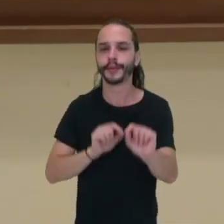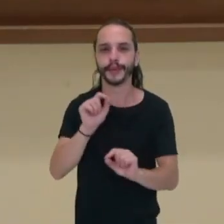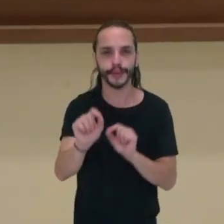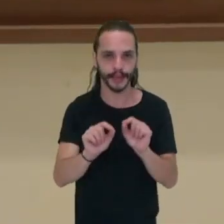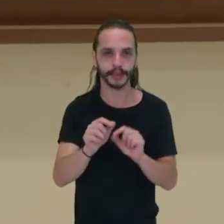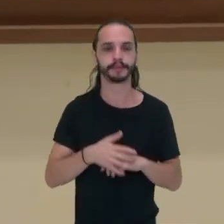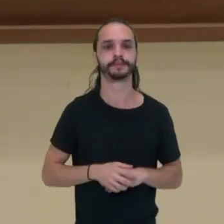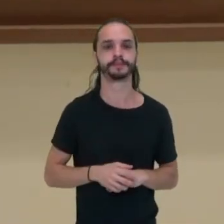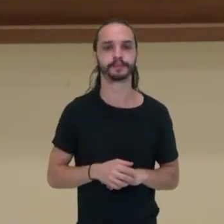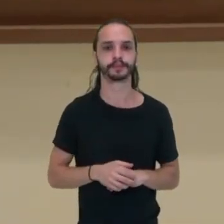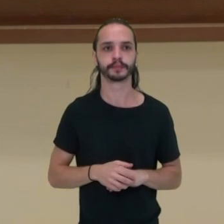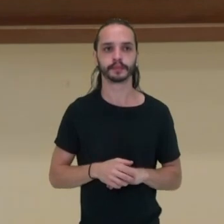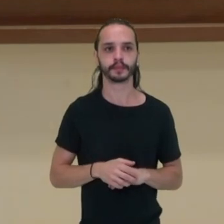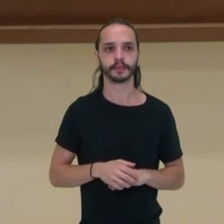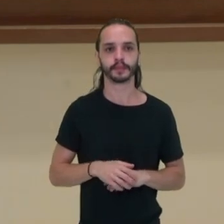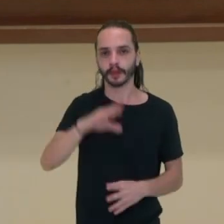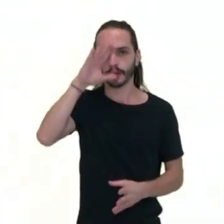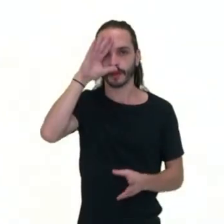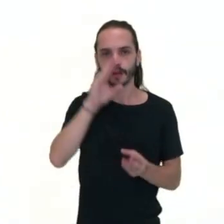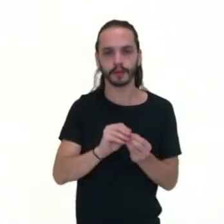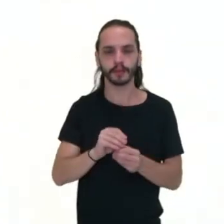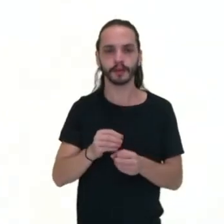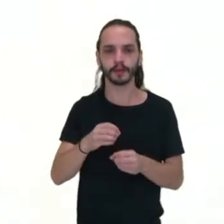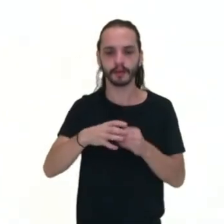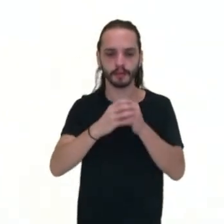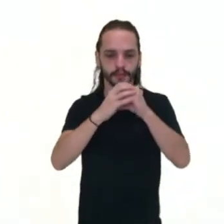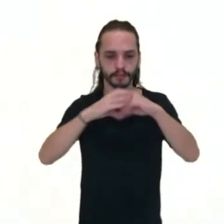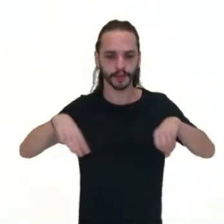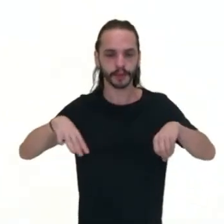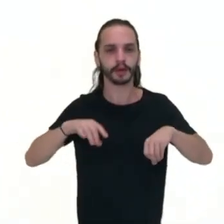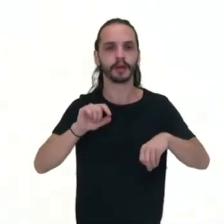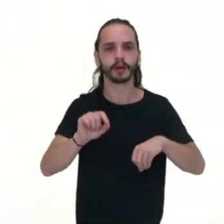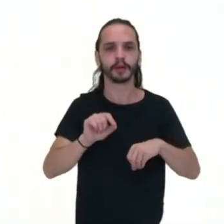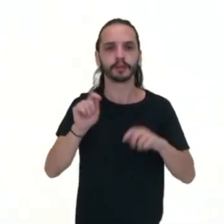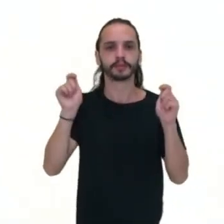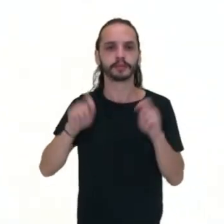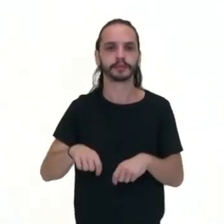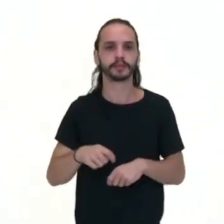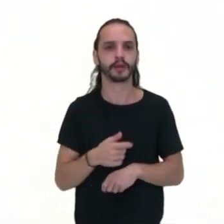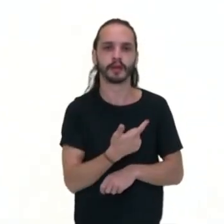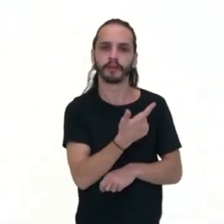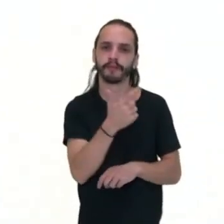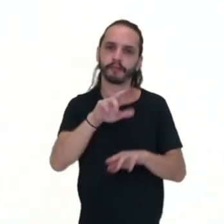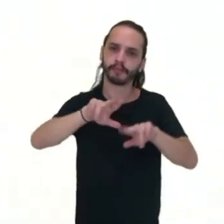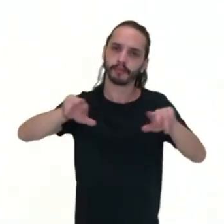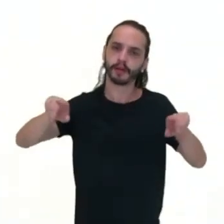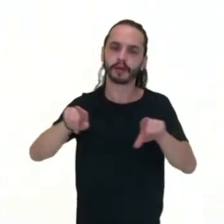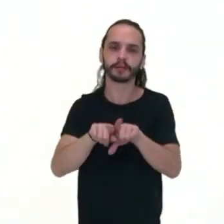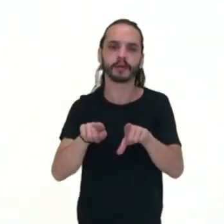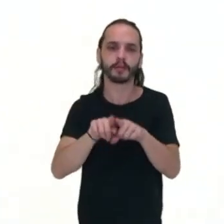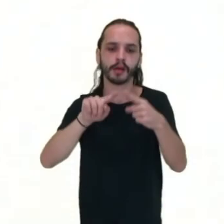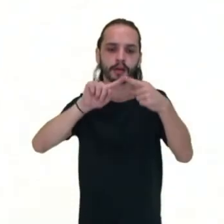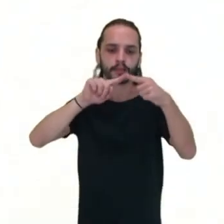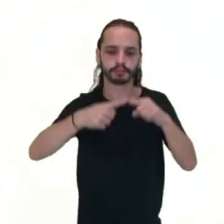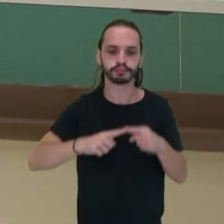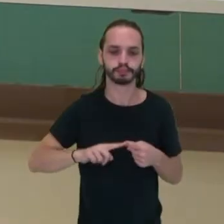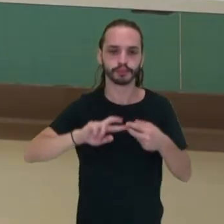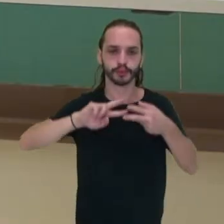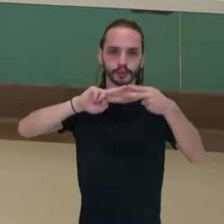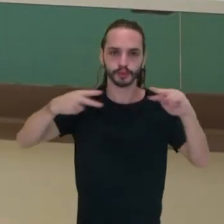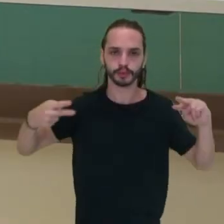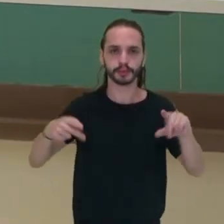ali. Compreendemos que a meiose possibilita, dentre outros fenômenos, a recombinação gênica e também a origem